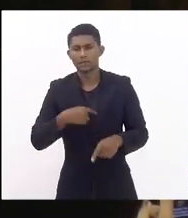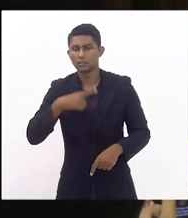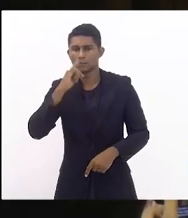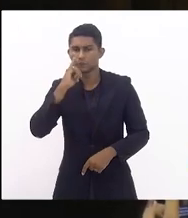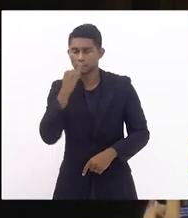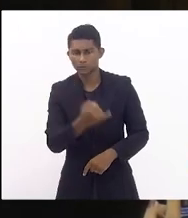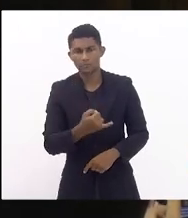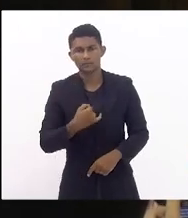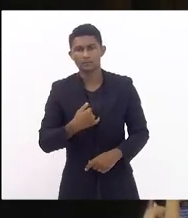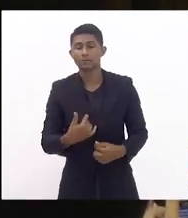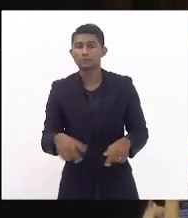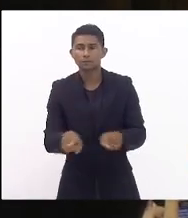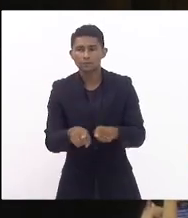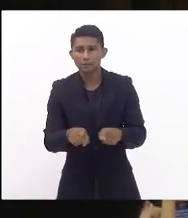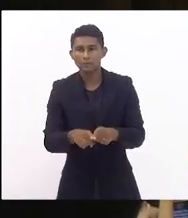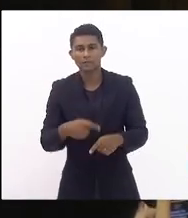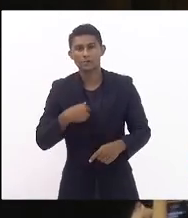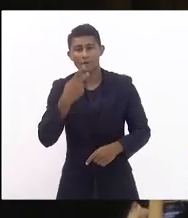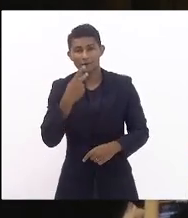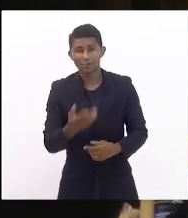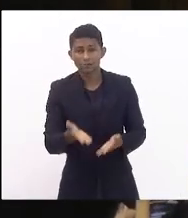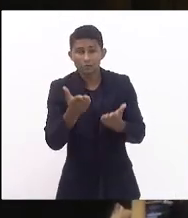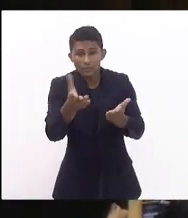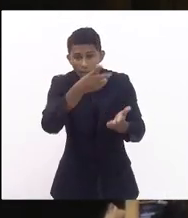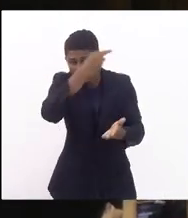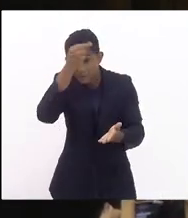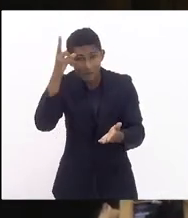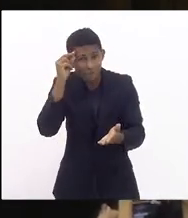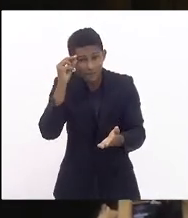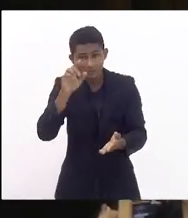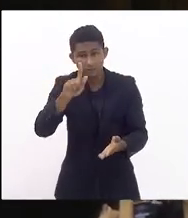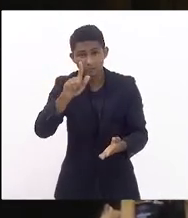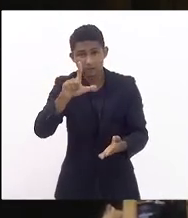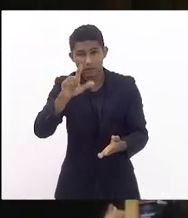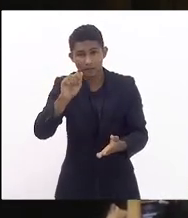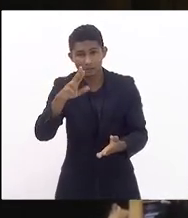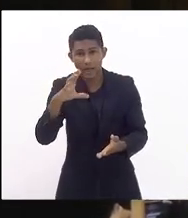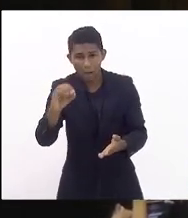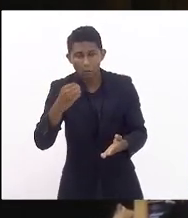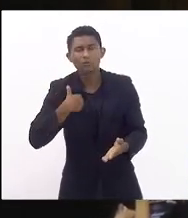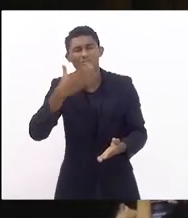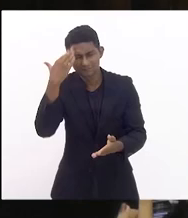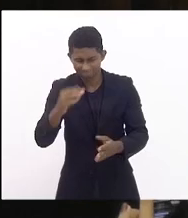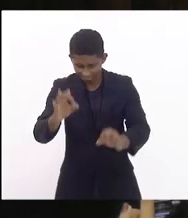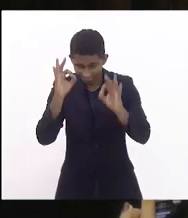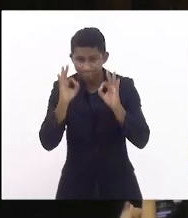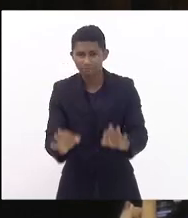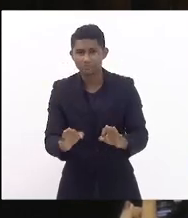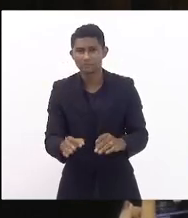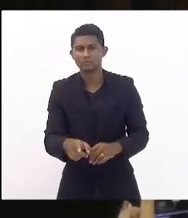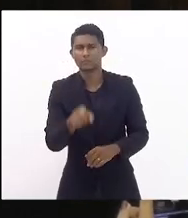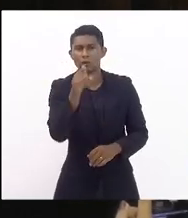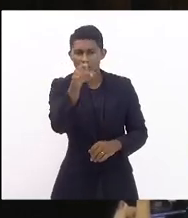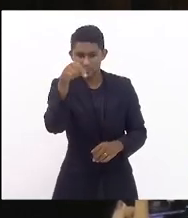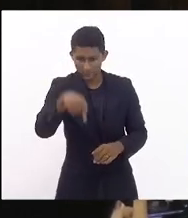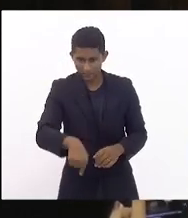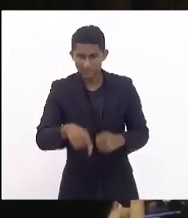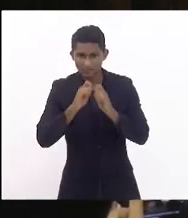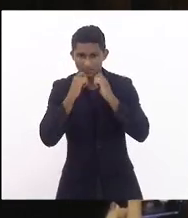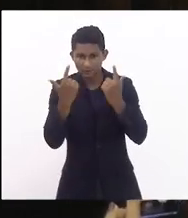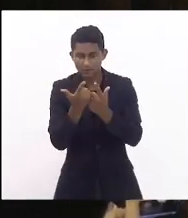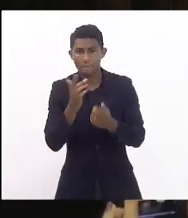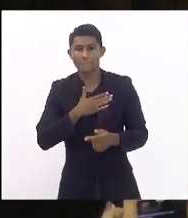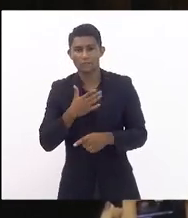eu falo e me remeto ao prefeito Glauco Kaiser, que eu tenho certeza absoluta que ele acompanha os meus